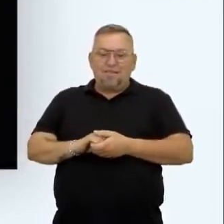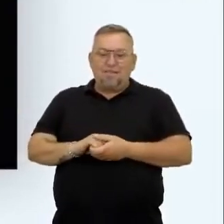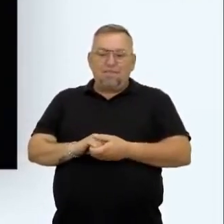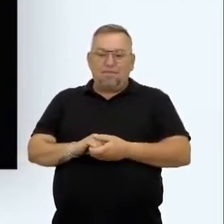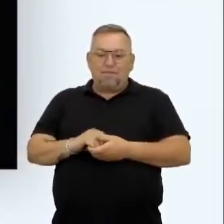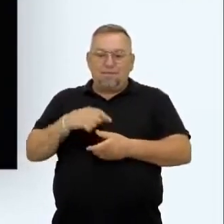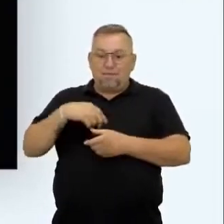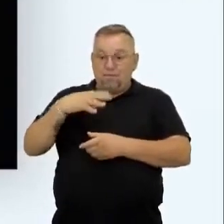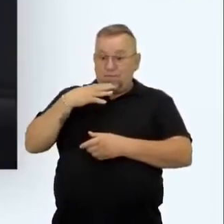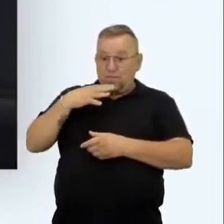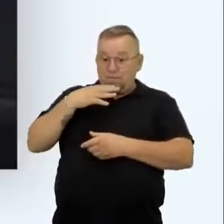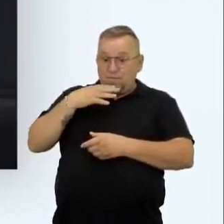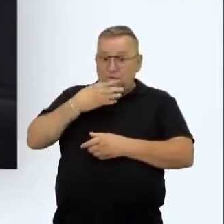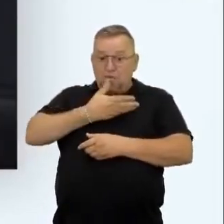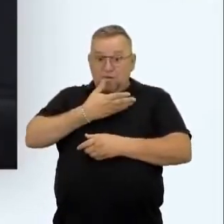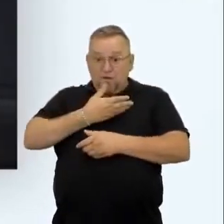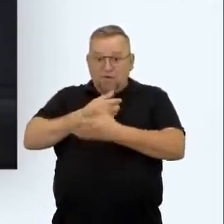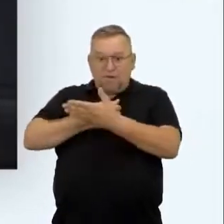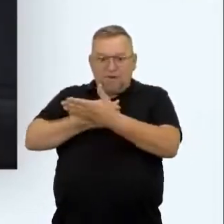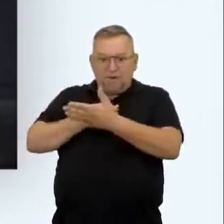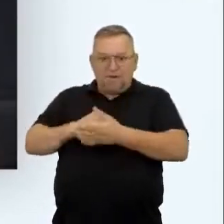Quer conhecer meus amigos?